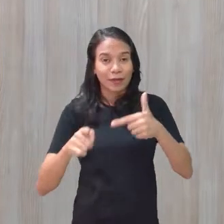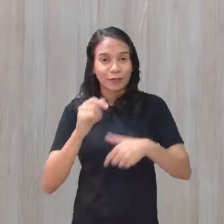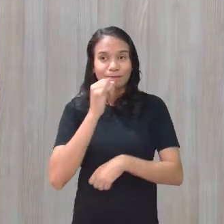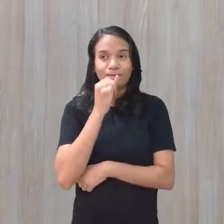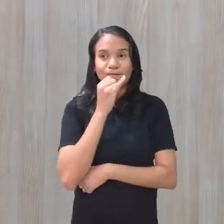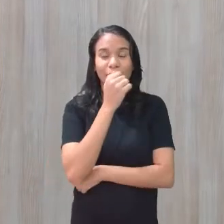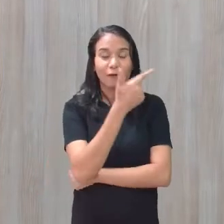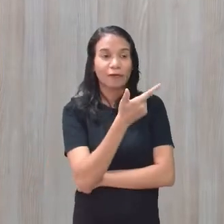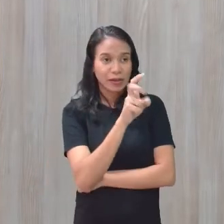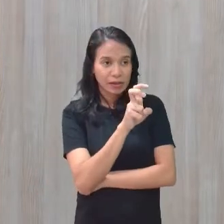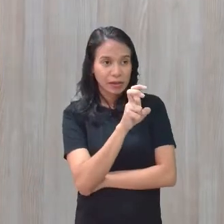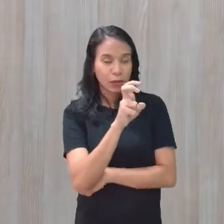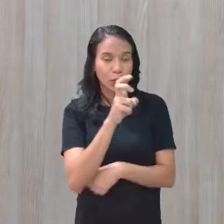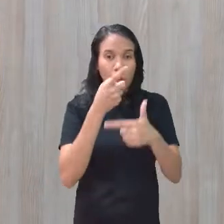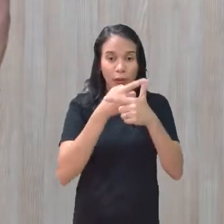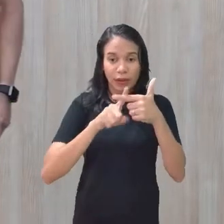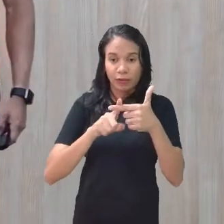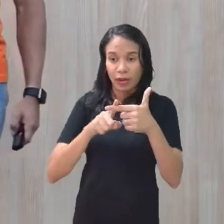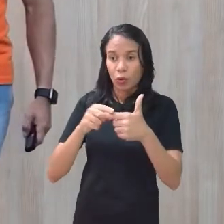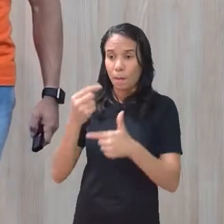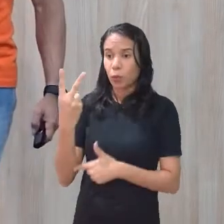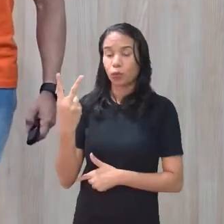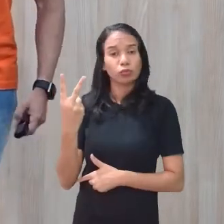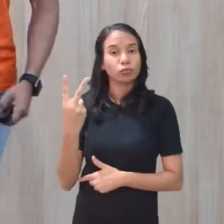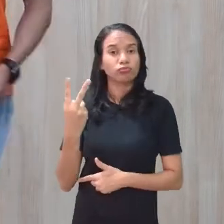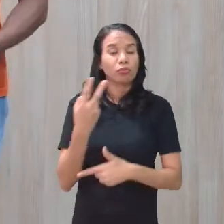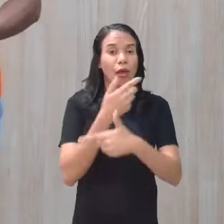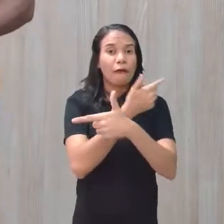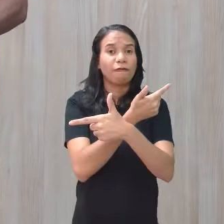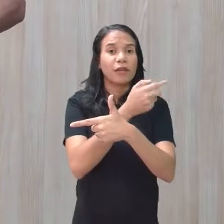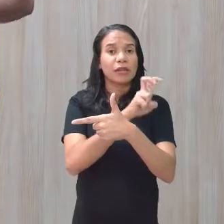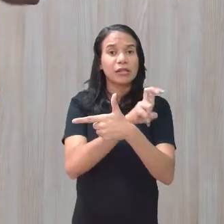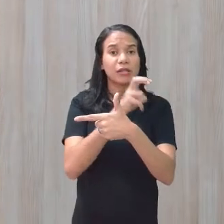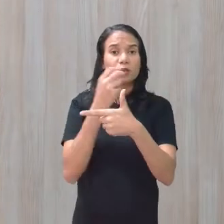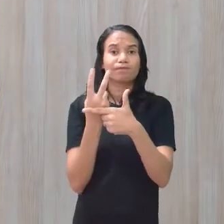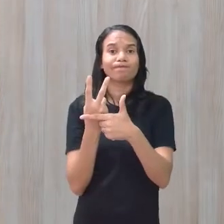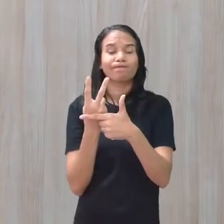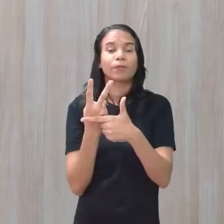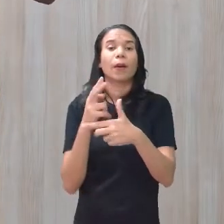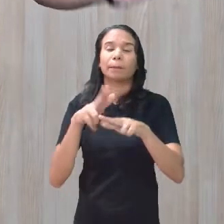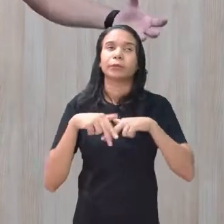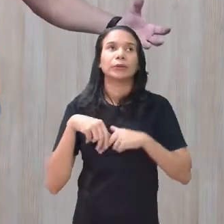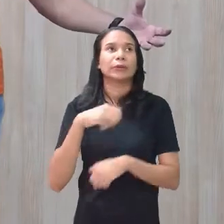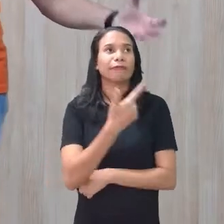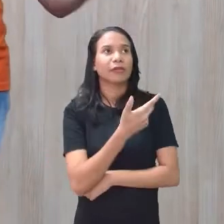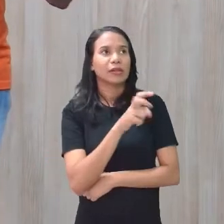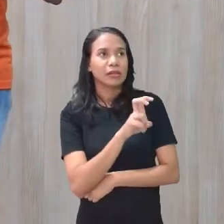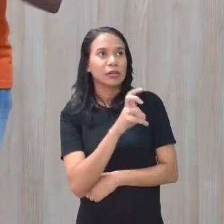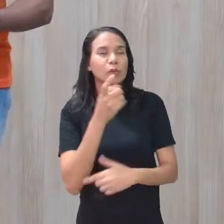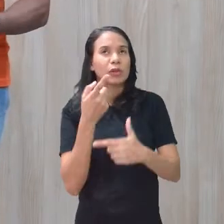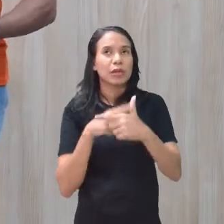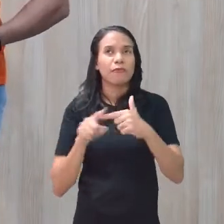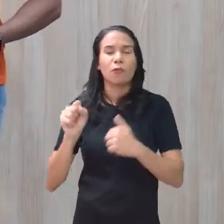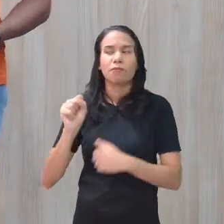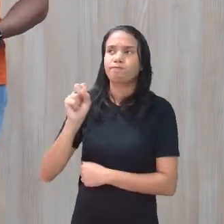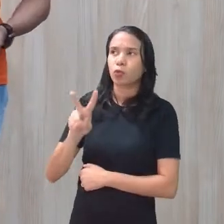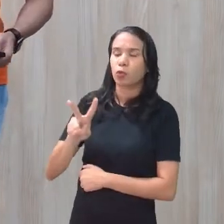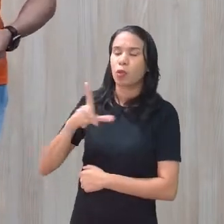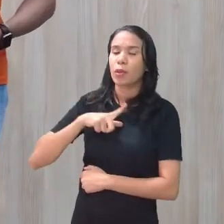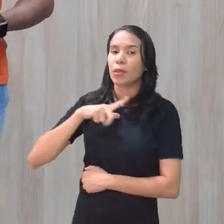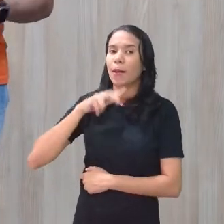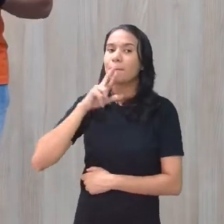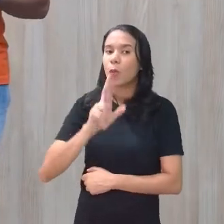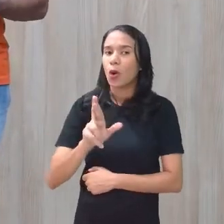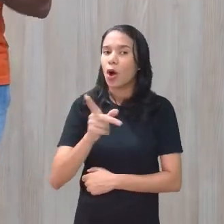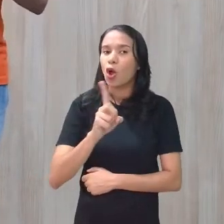eu tenho 25 dividido por 2. Pode notar que se eu dividir 25 por 2, o resultado